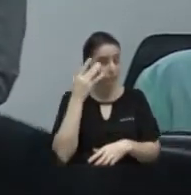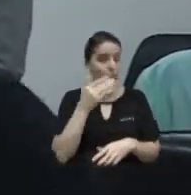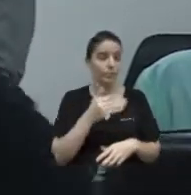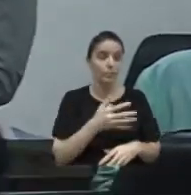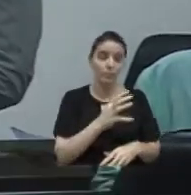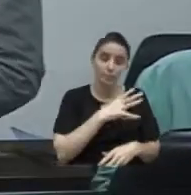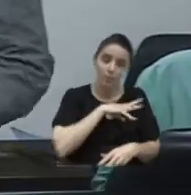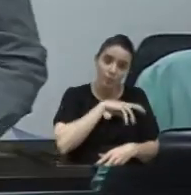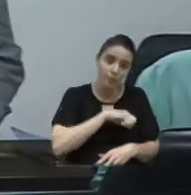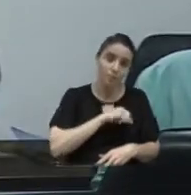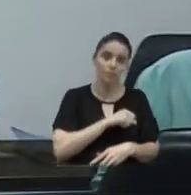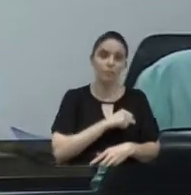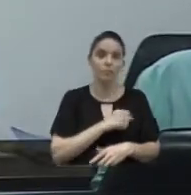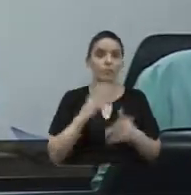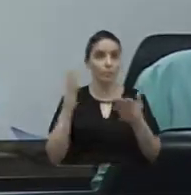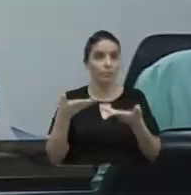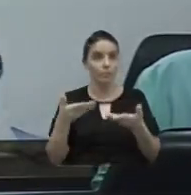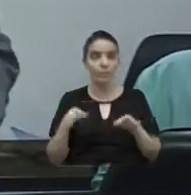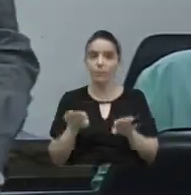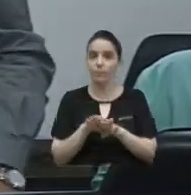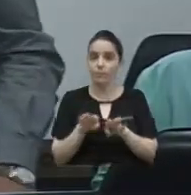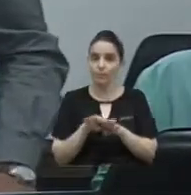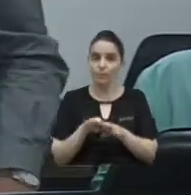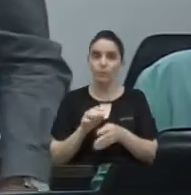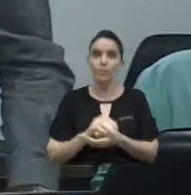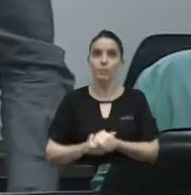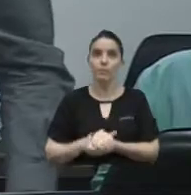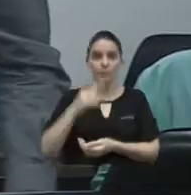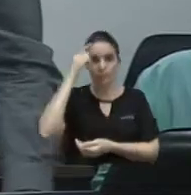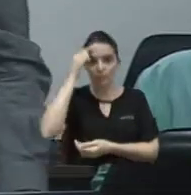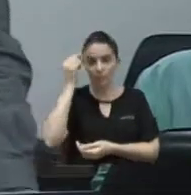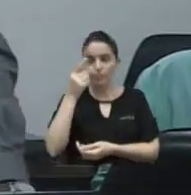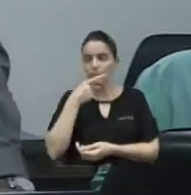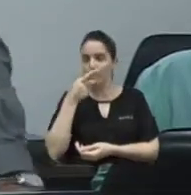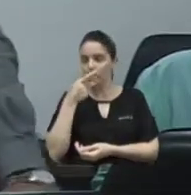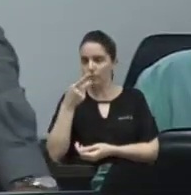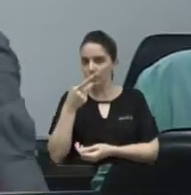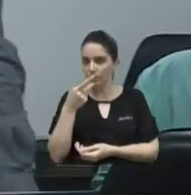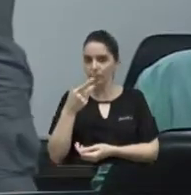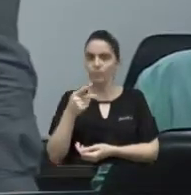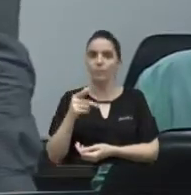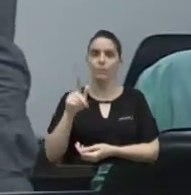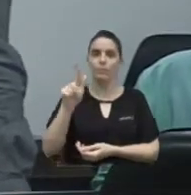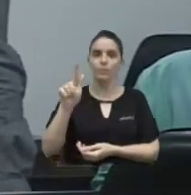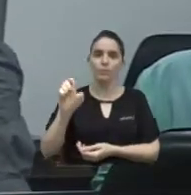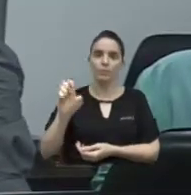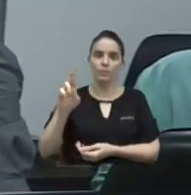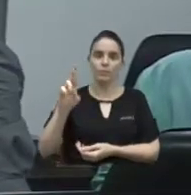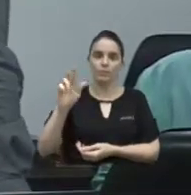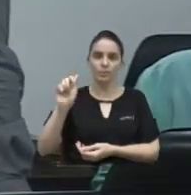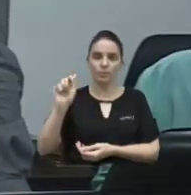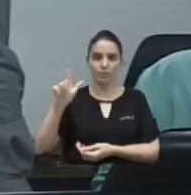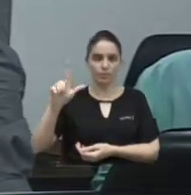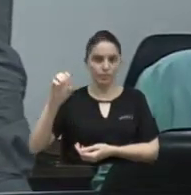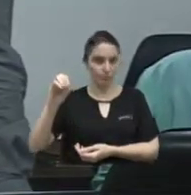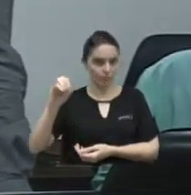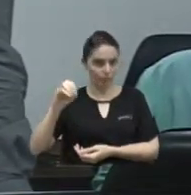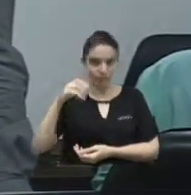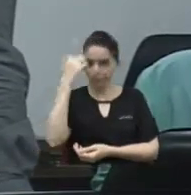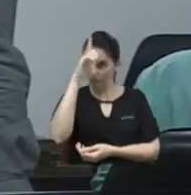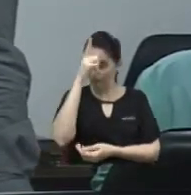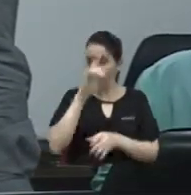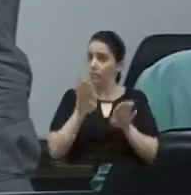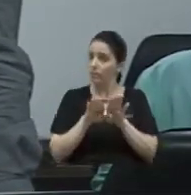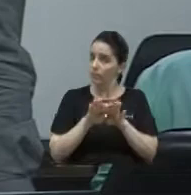aí com o embate, vereador Anderson, já que o senhor citou o Geraldo Alckmin para presidente, cito o Jair Bolsonaro, crescendo